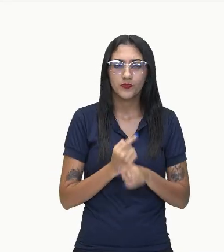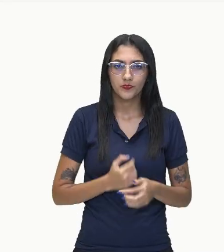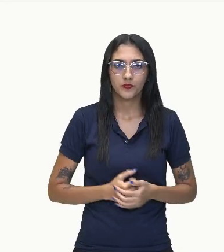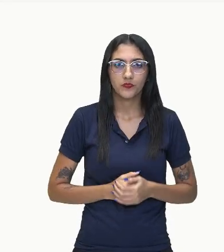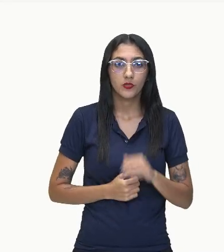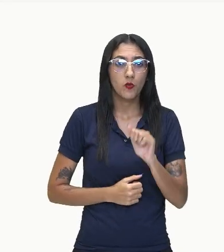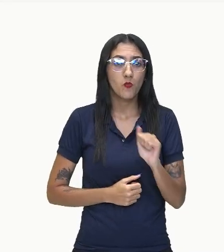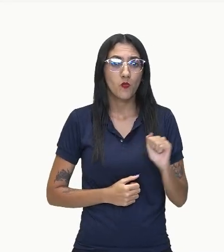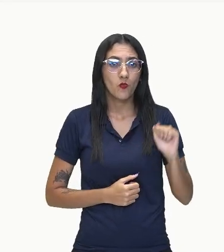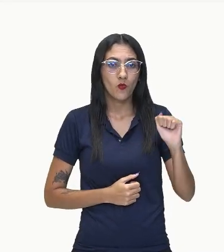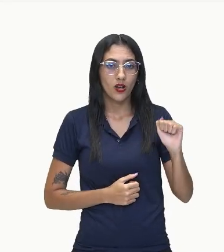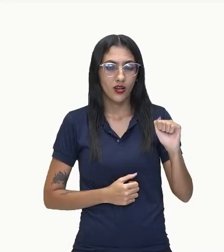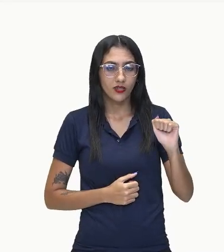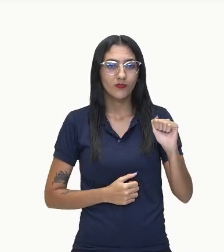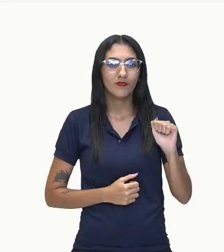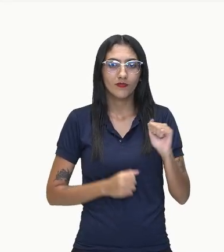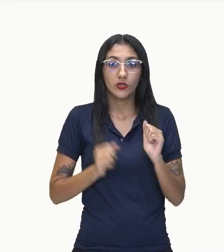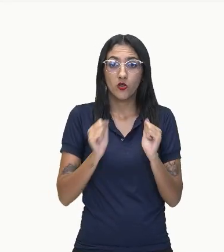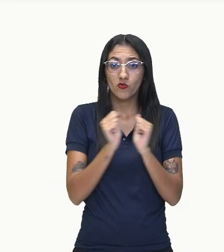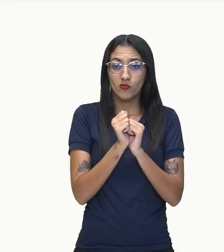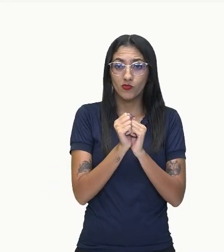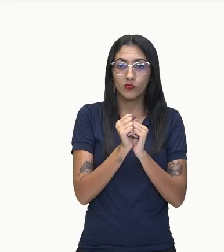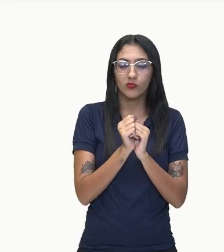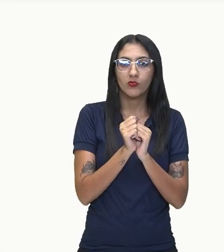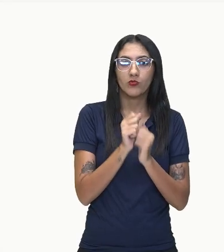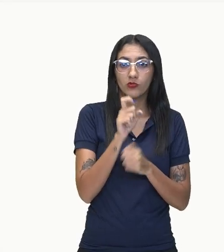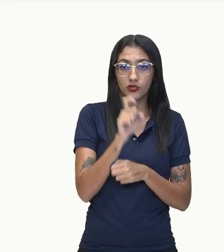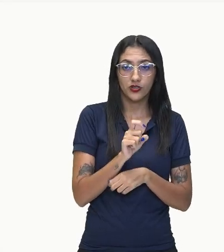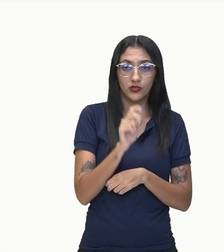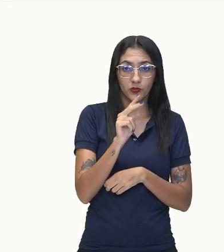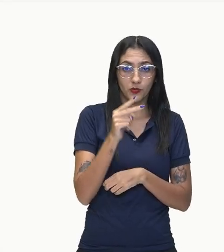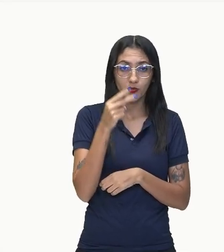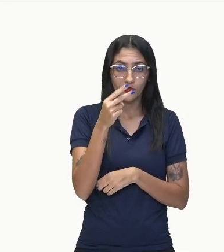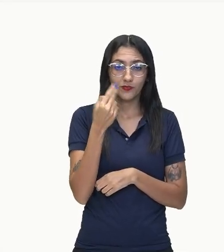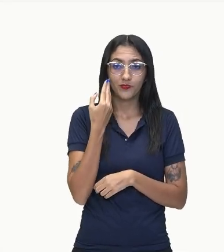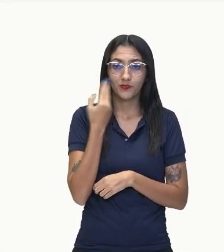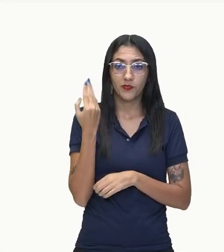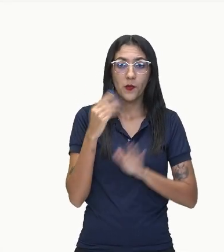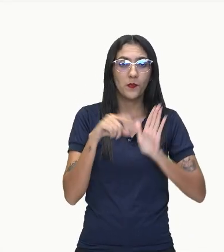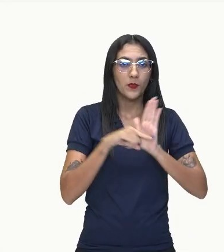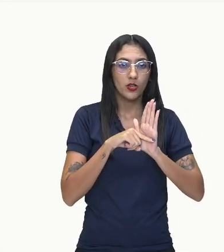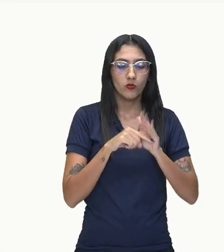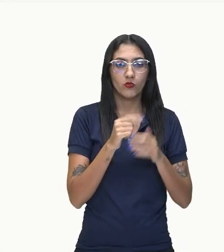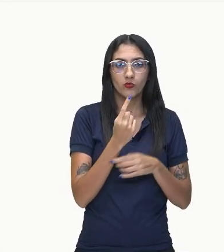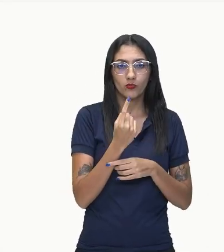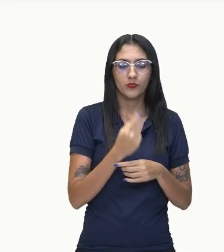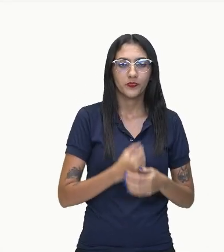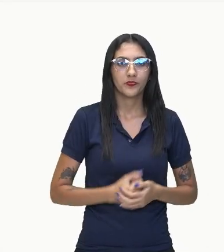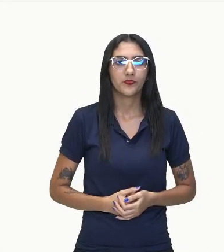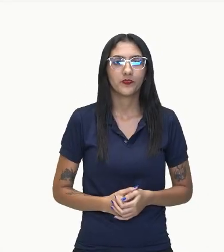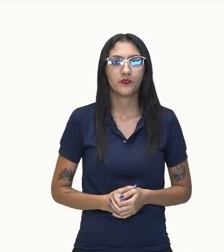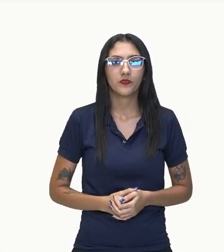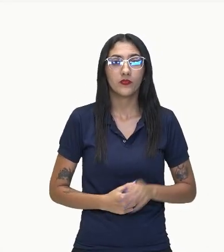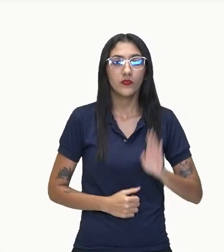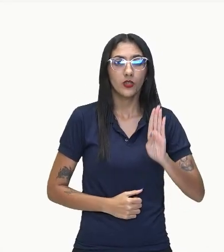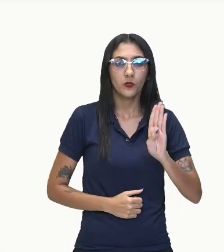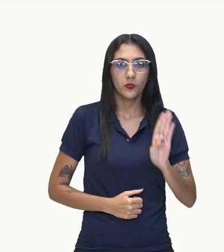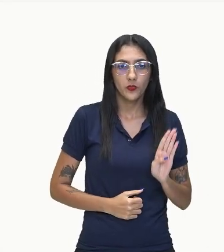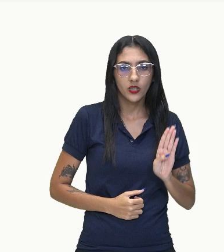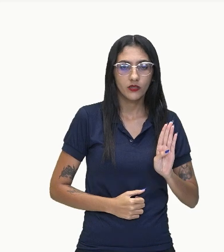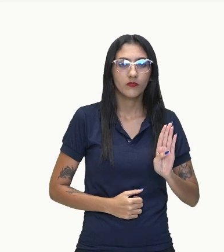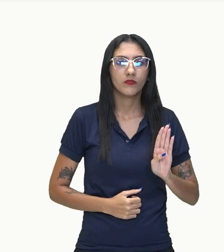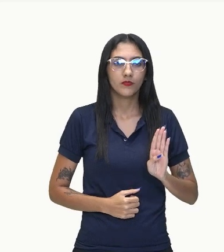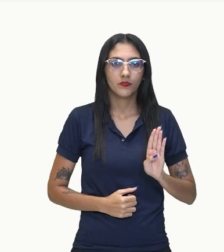O a é o valor que acompanha o x ao quadrado, é menos 1. O b é o valor que